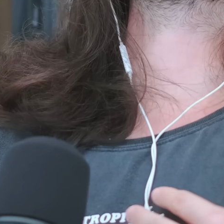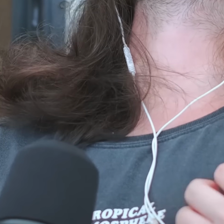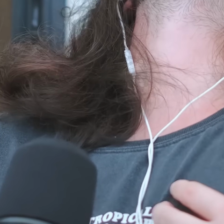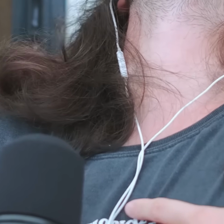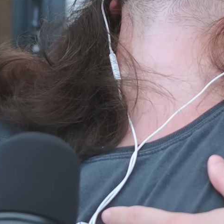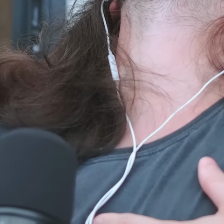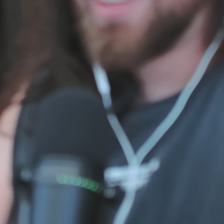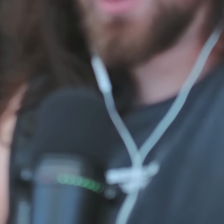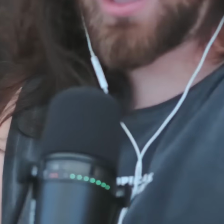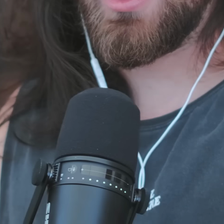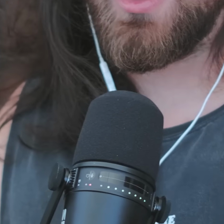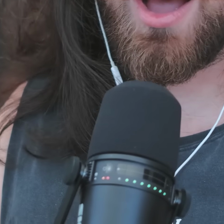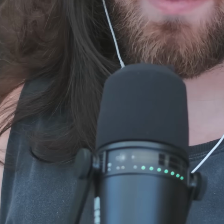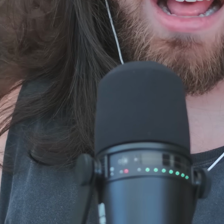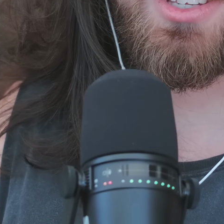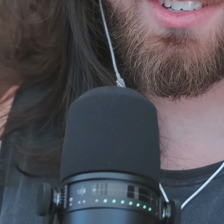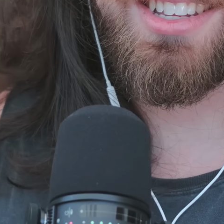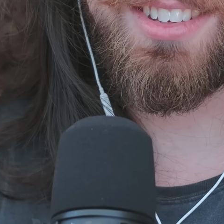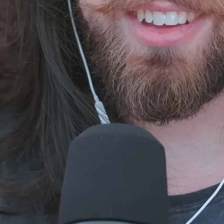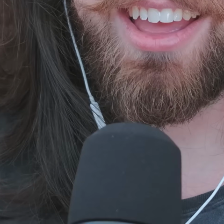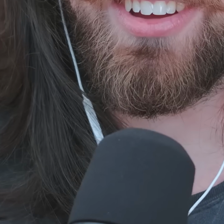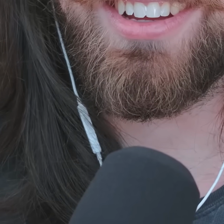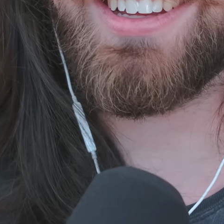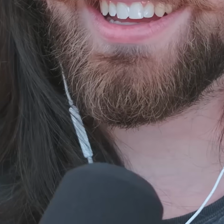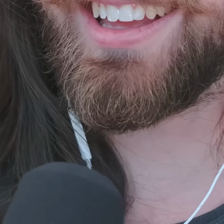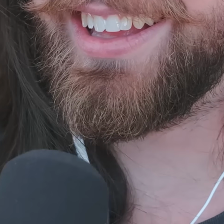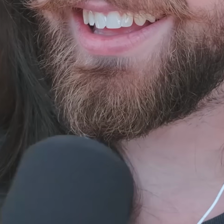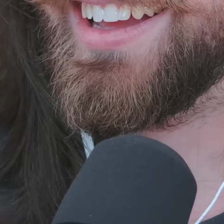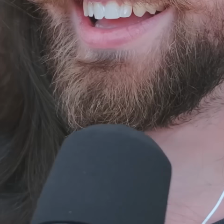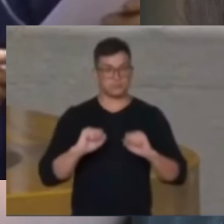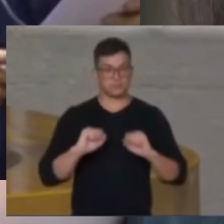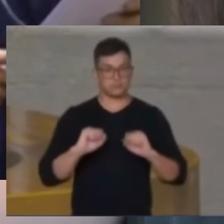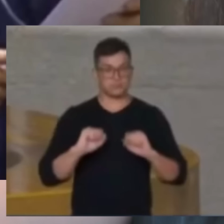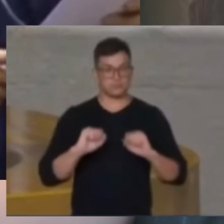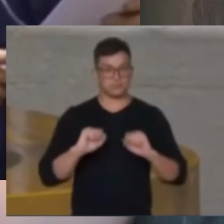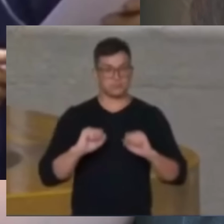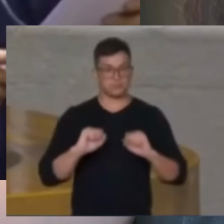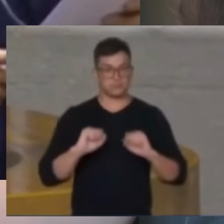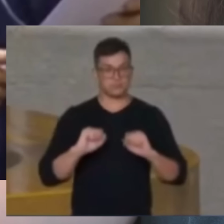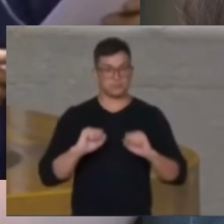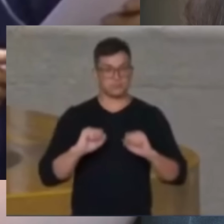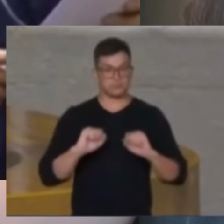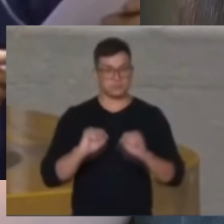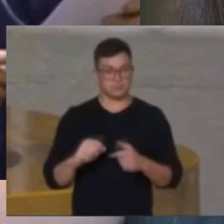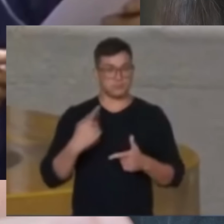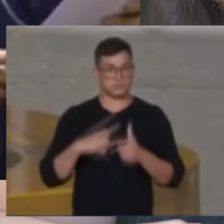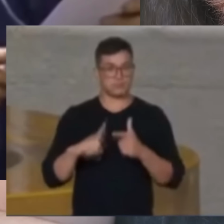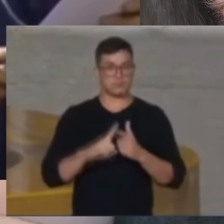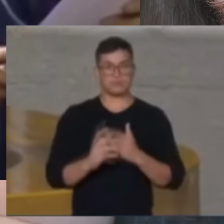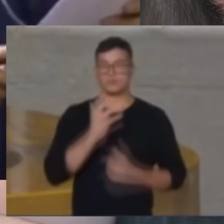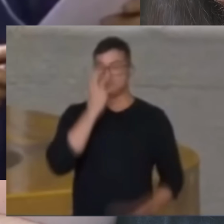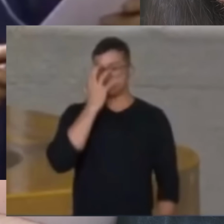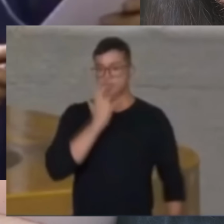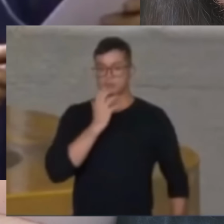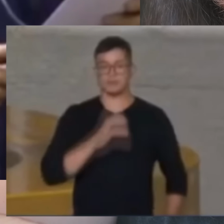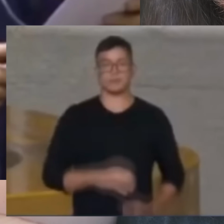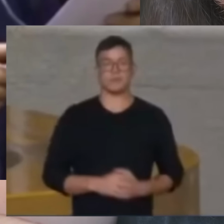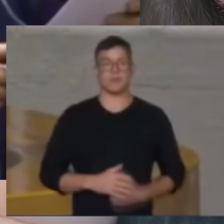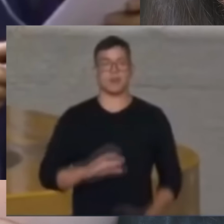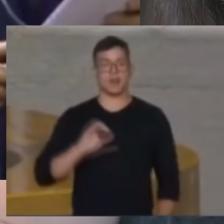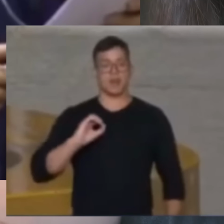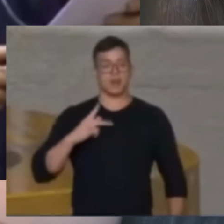Ai, cara! Eu quero dar um abraço nesse velho. Vai, vamos continuar. Opas,